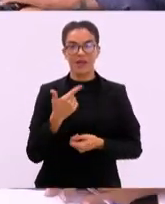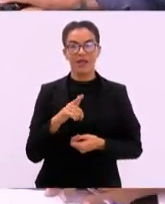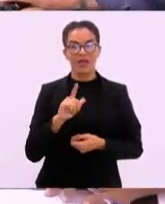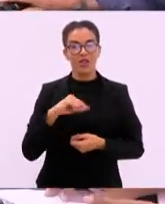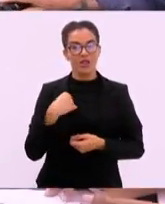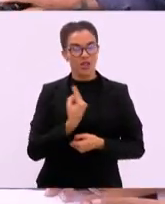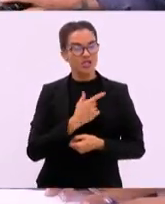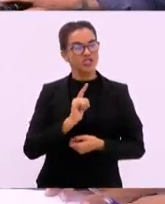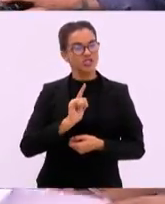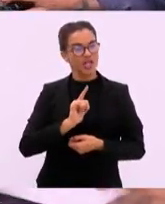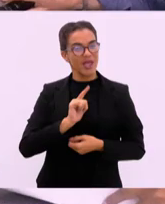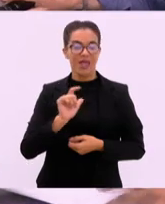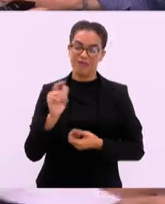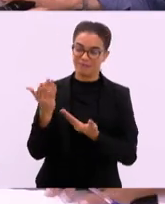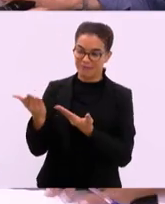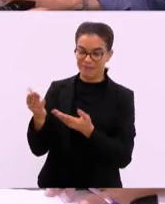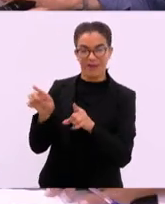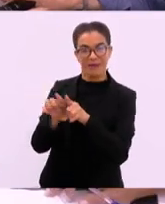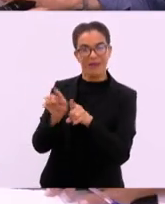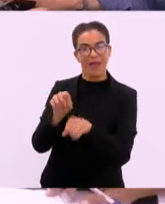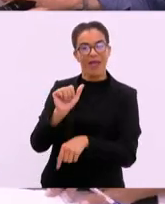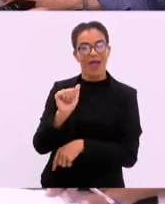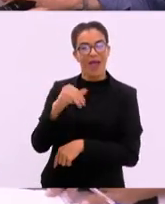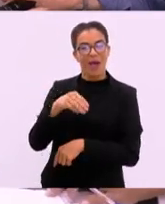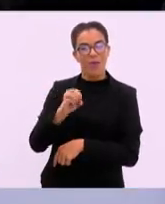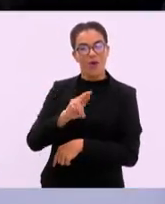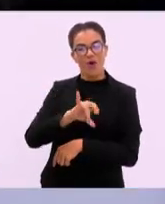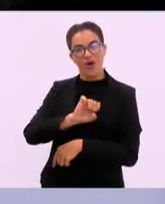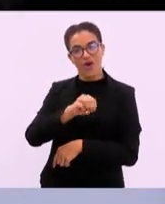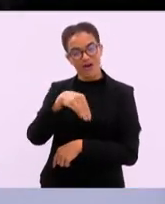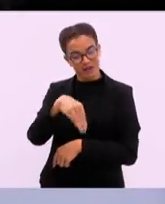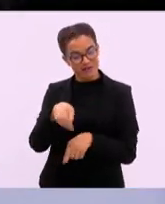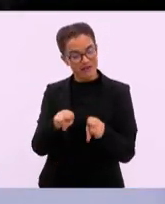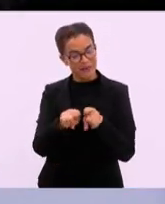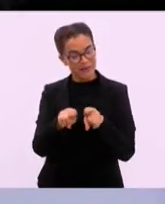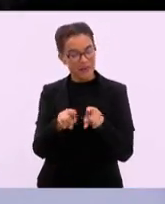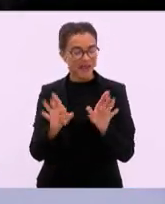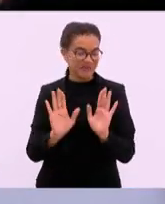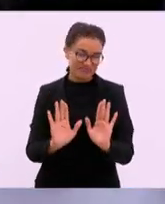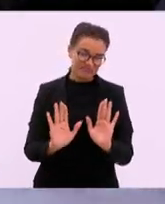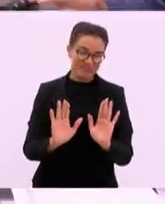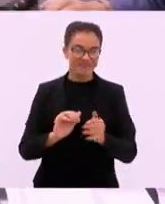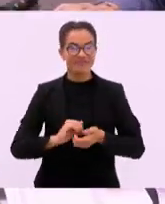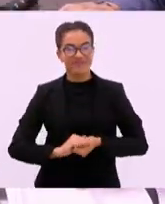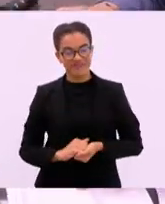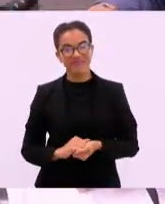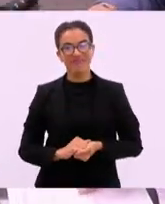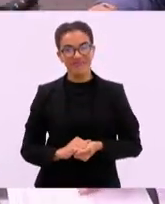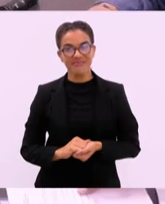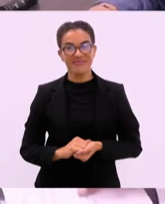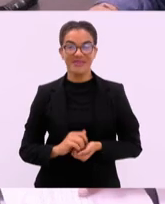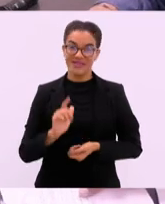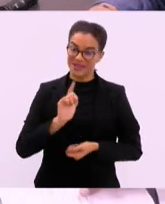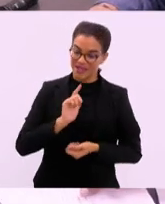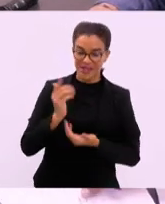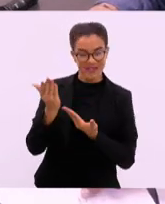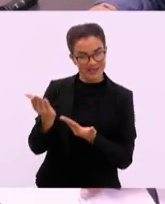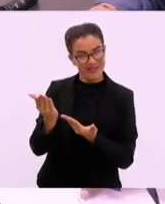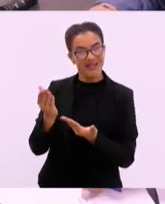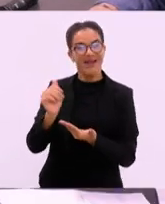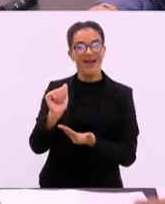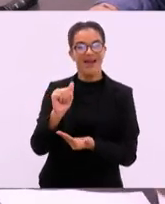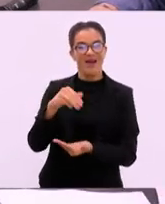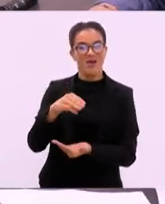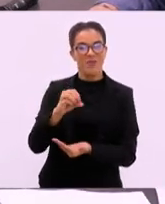também tem o Amorim, então está tudo certo. Dinastia tá Jordão. Está valendo. É verdade, então, meu nome tem Amorim. Sei